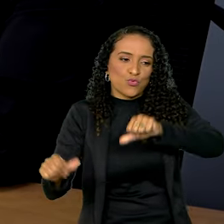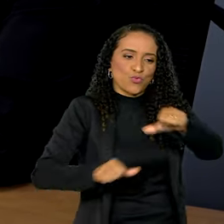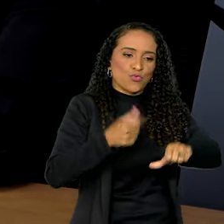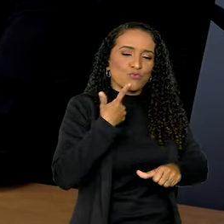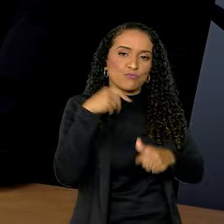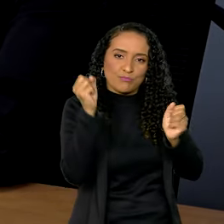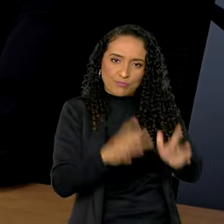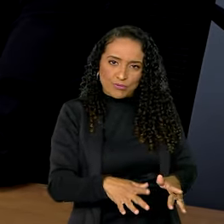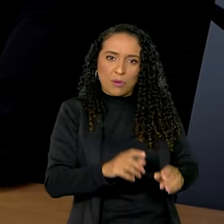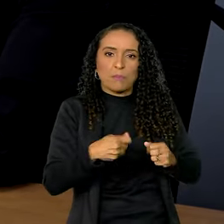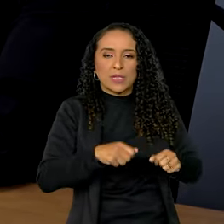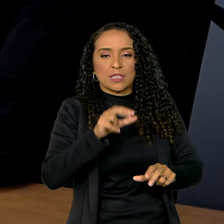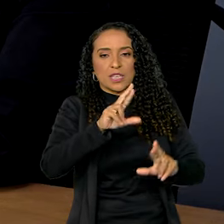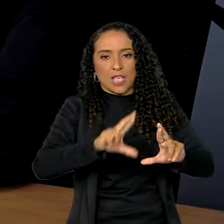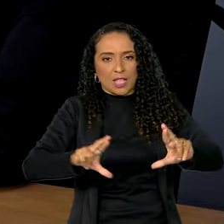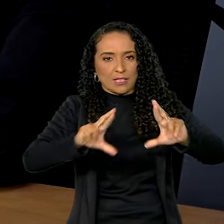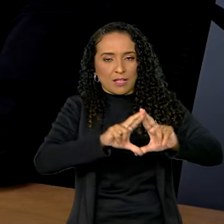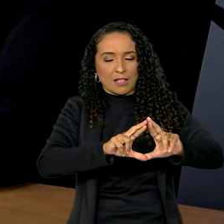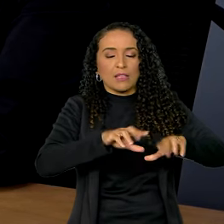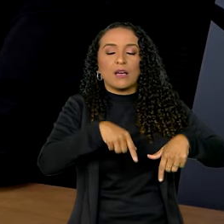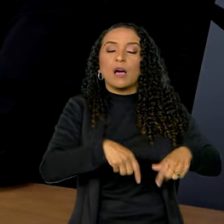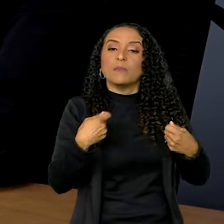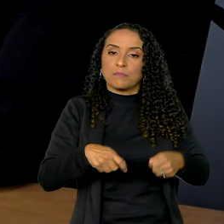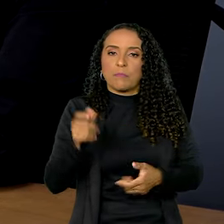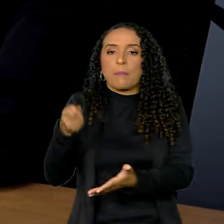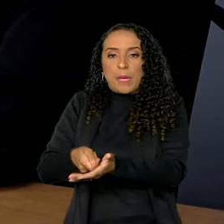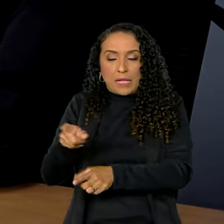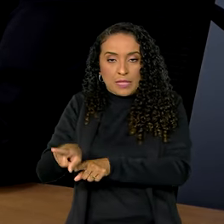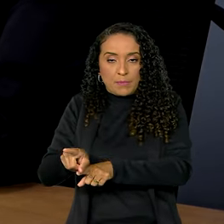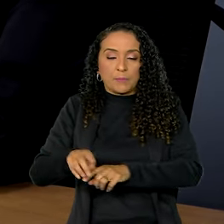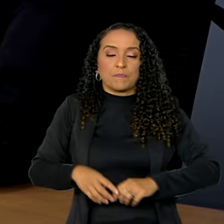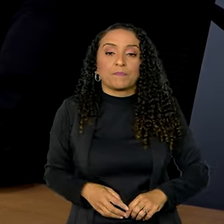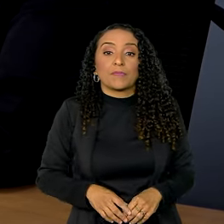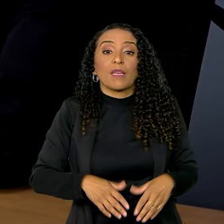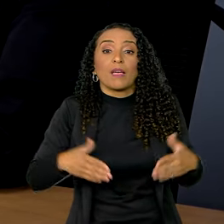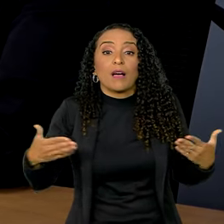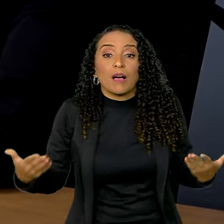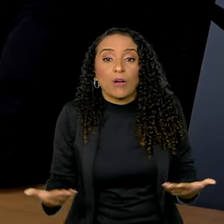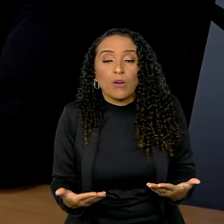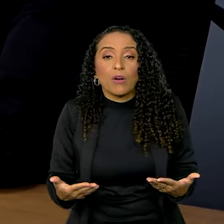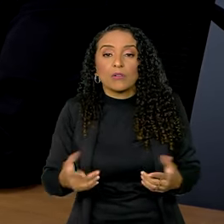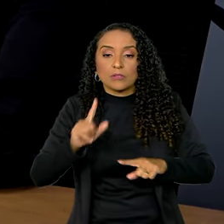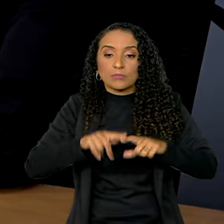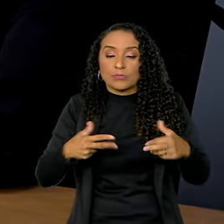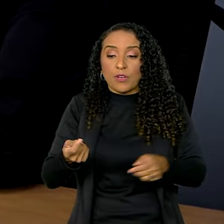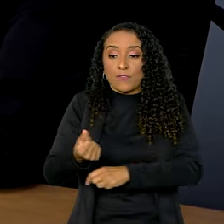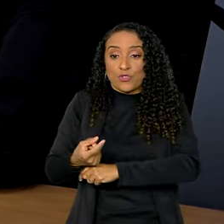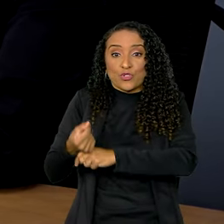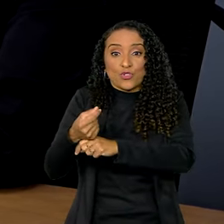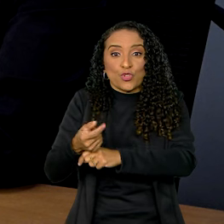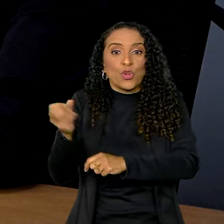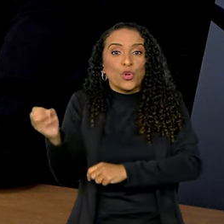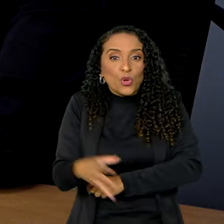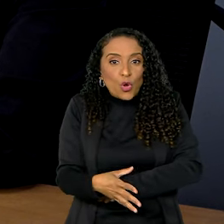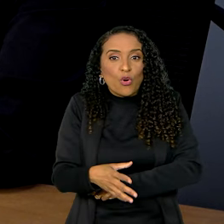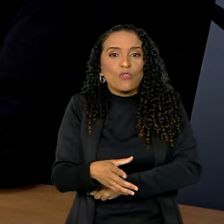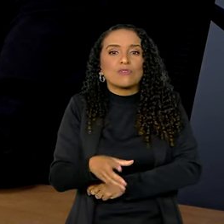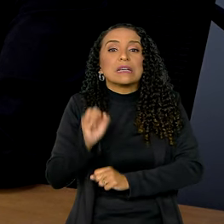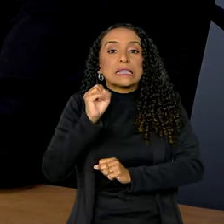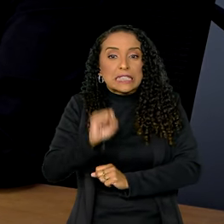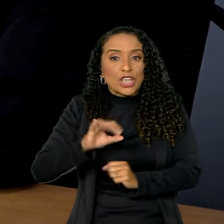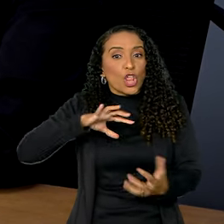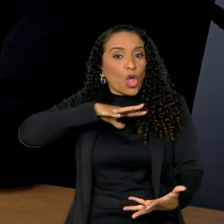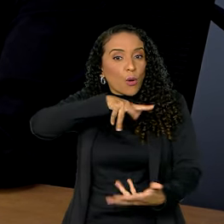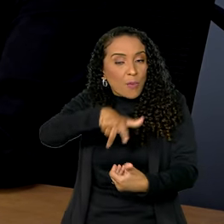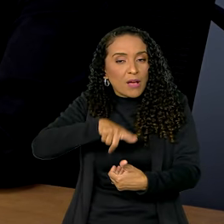resíduos e que precisam ser reciclados eles também são remunerados e agora um mecanismo financeiro inovador esse sim em escala